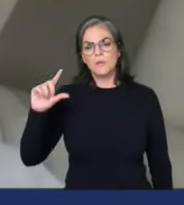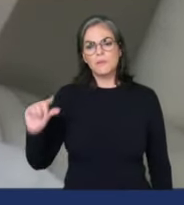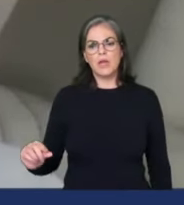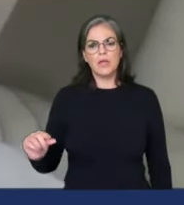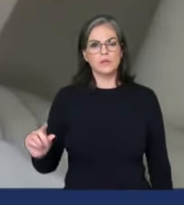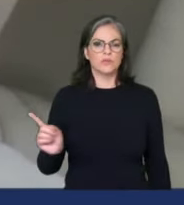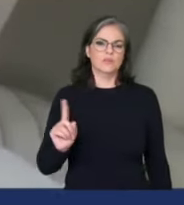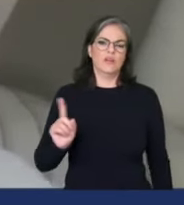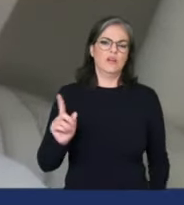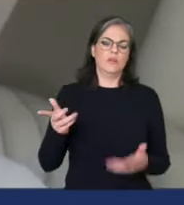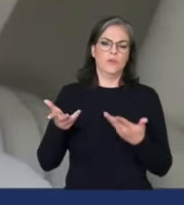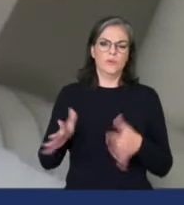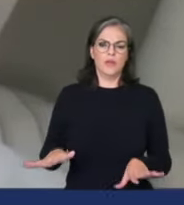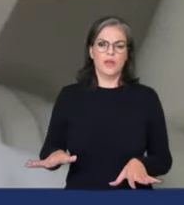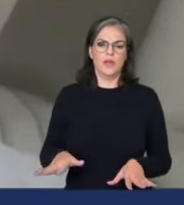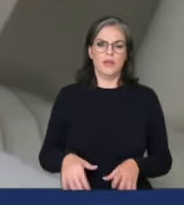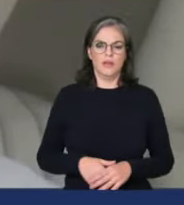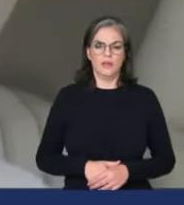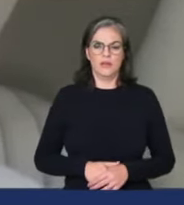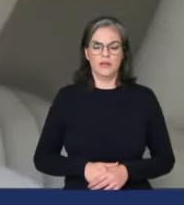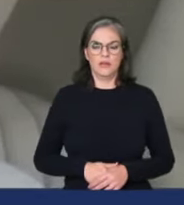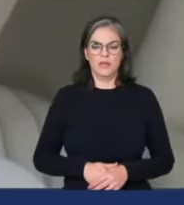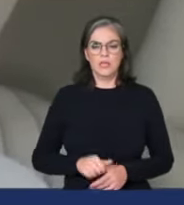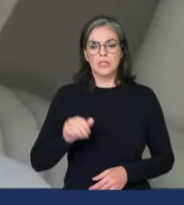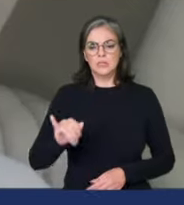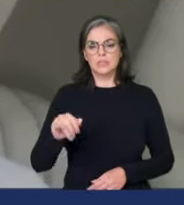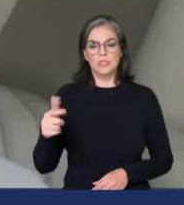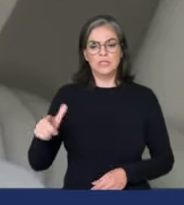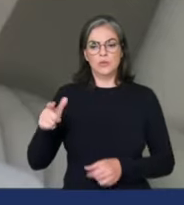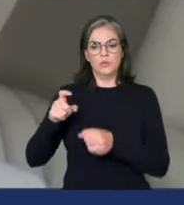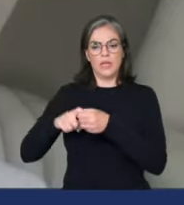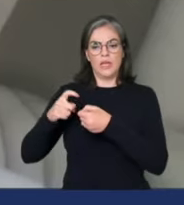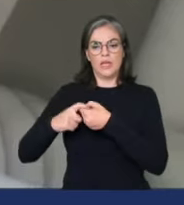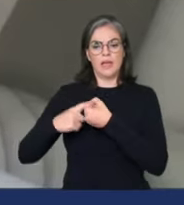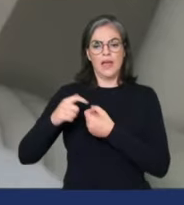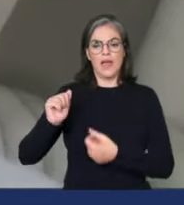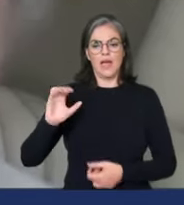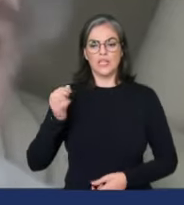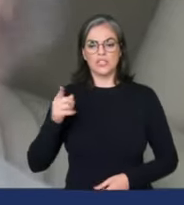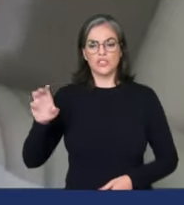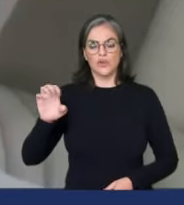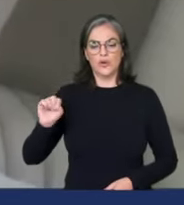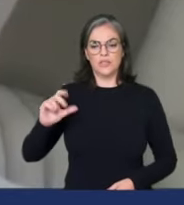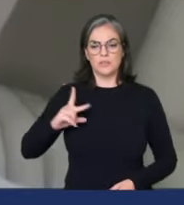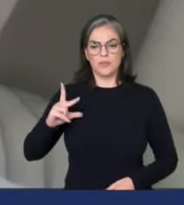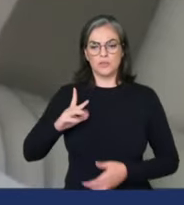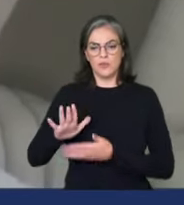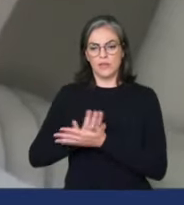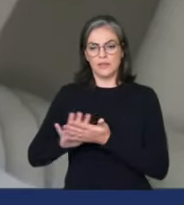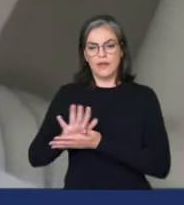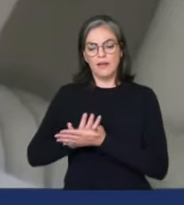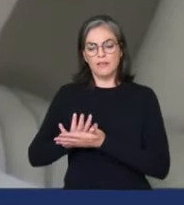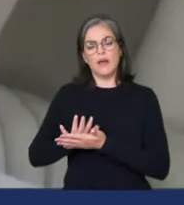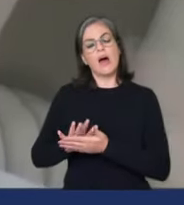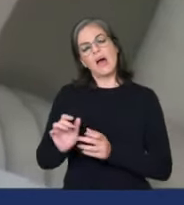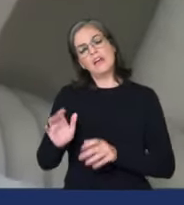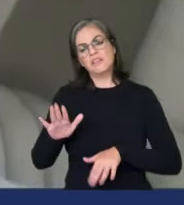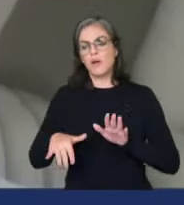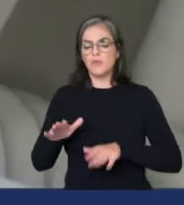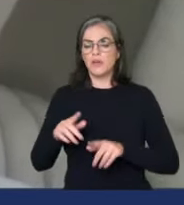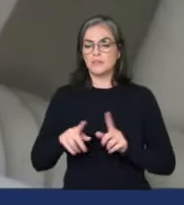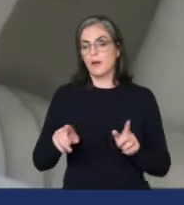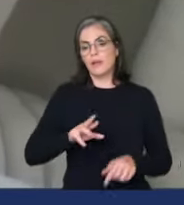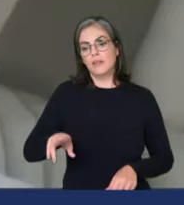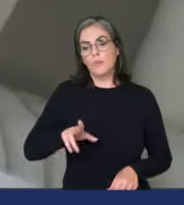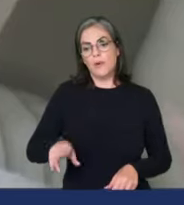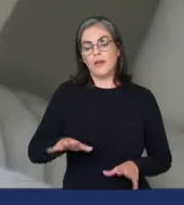ela não tivesse acionista privado, não tivesse acionista estrangeiro, se fosse uma empresa pública. E ela não é. Então, o Brasil é o